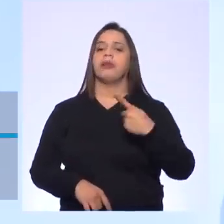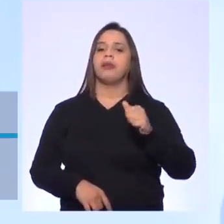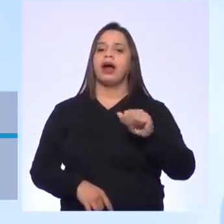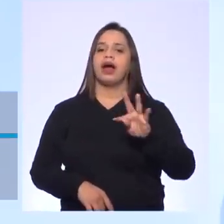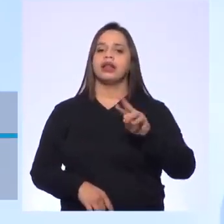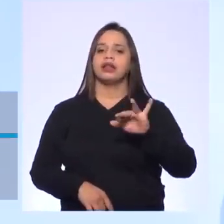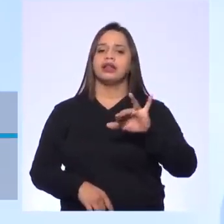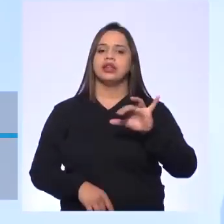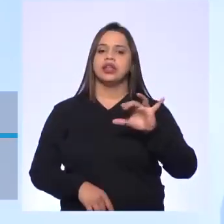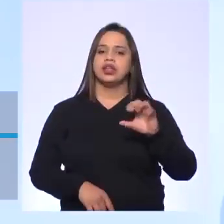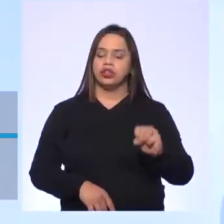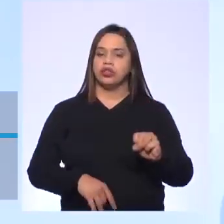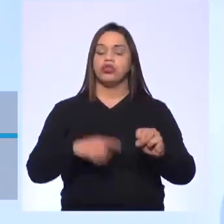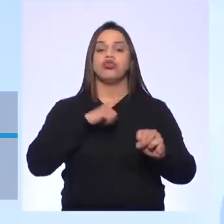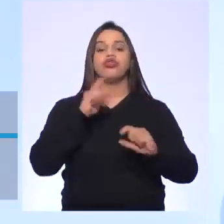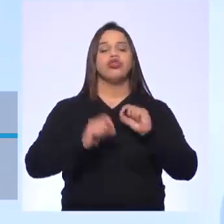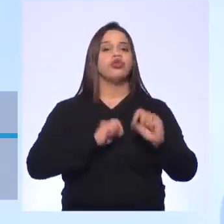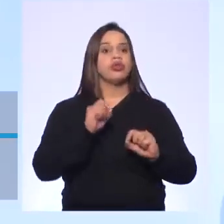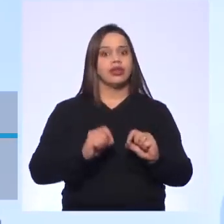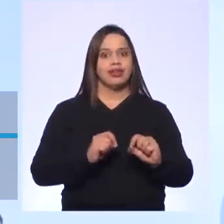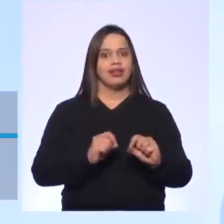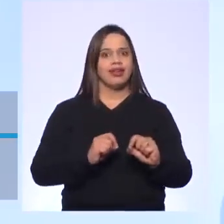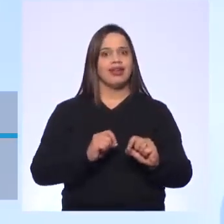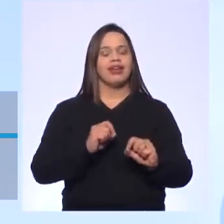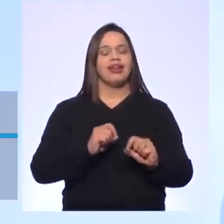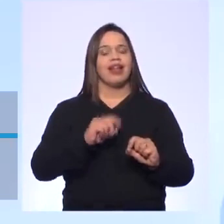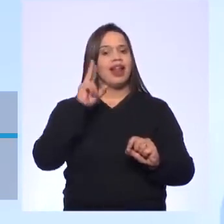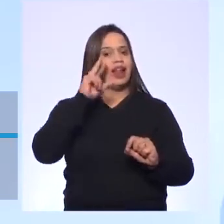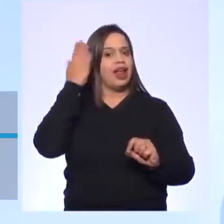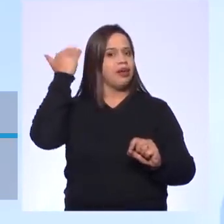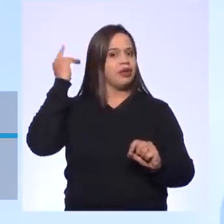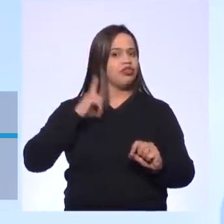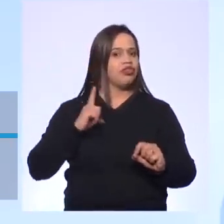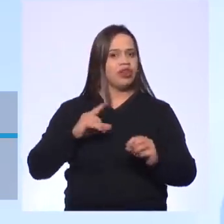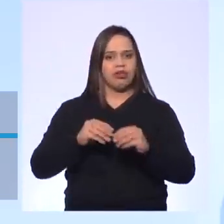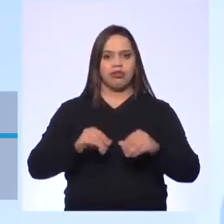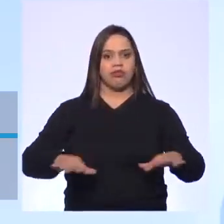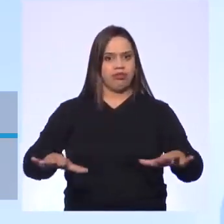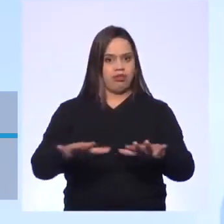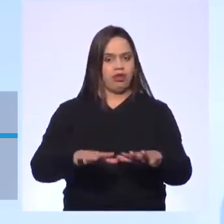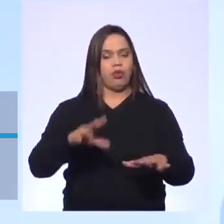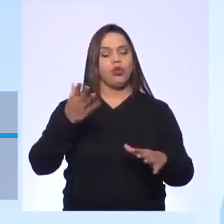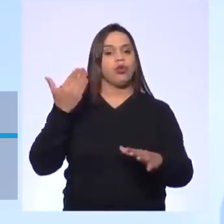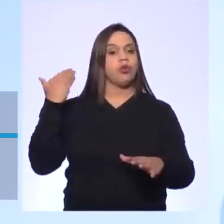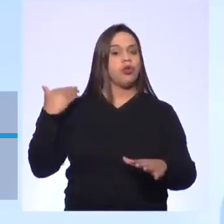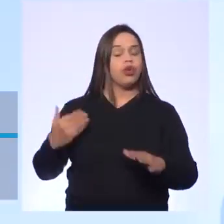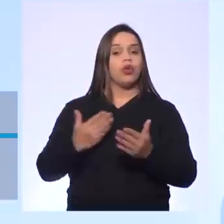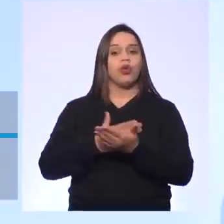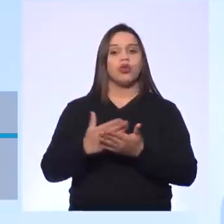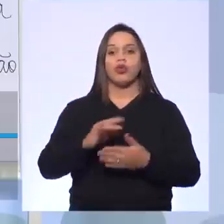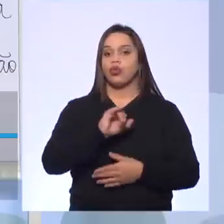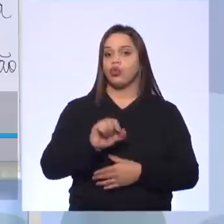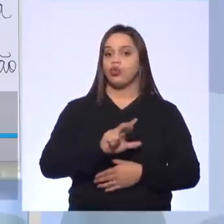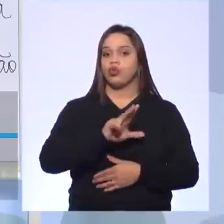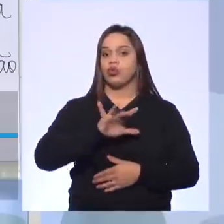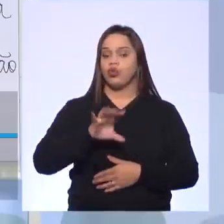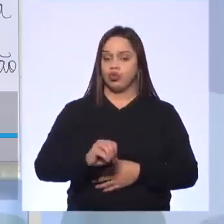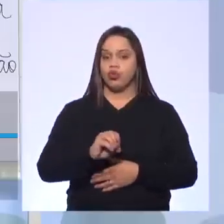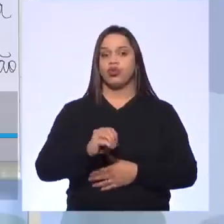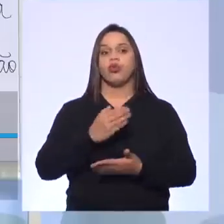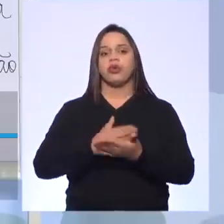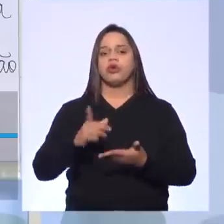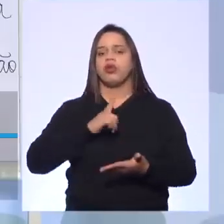muito contentes quando Júlio César, no primeiro triunvirato, começou a tomar muitas decisões. Os patrícios não